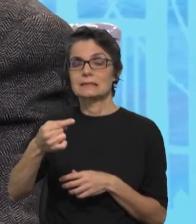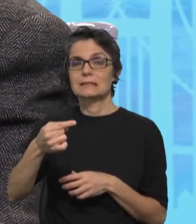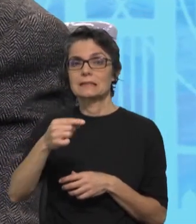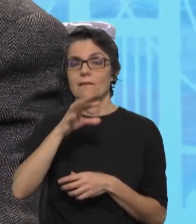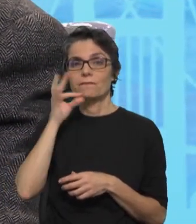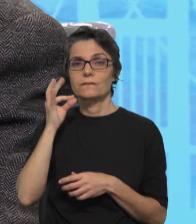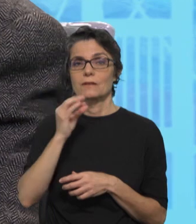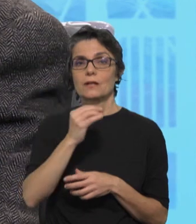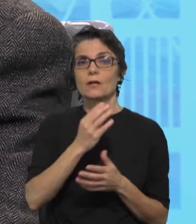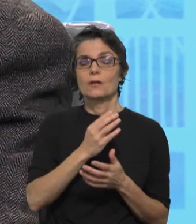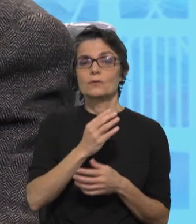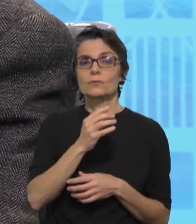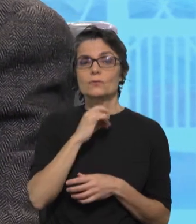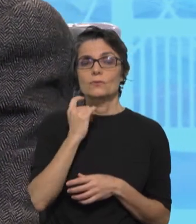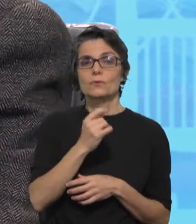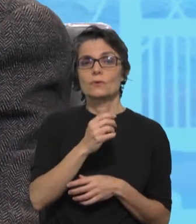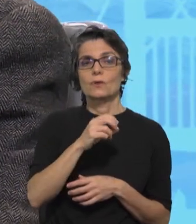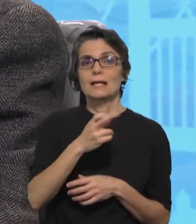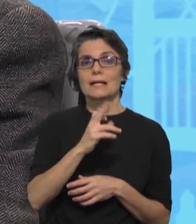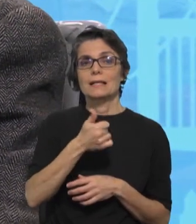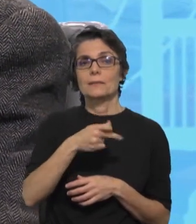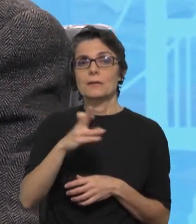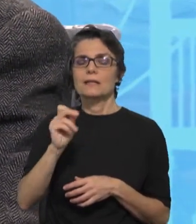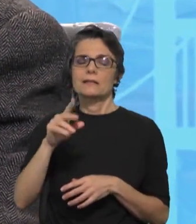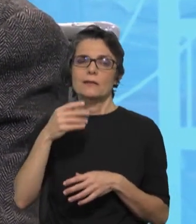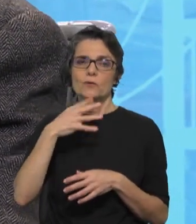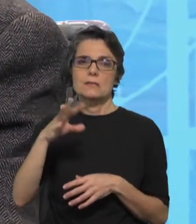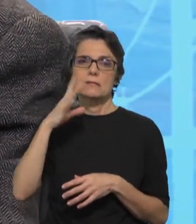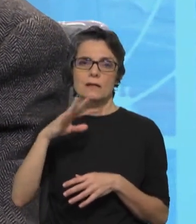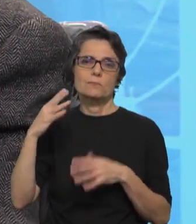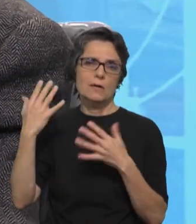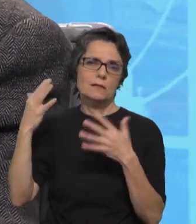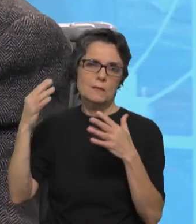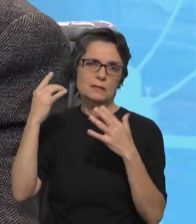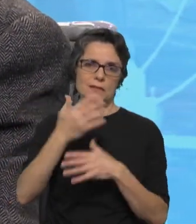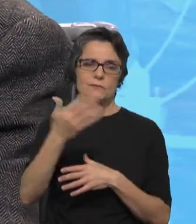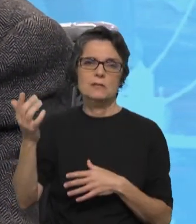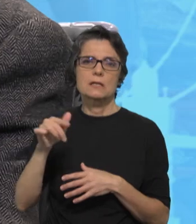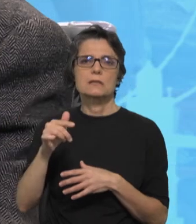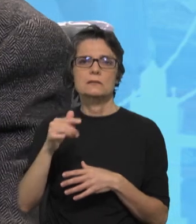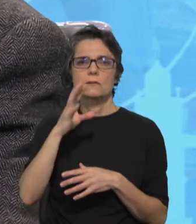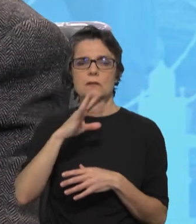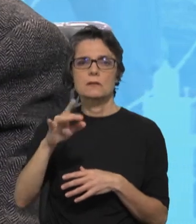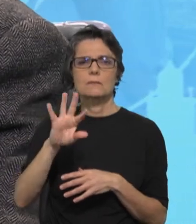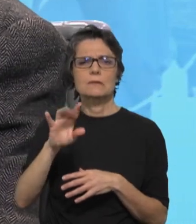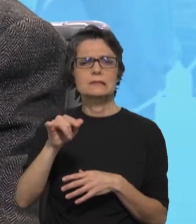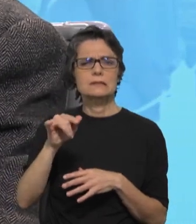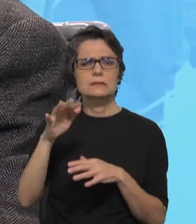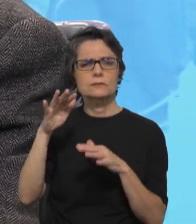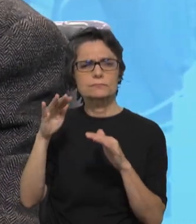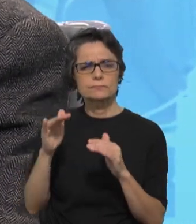António Ribeiro e começou-se a cantar os parabéns a você. Aquilo acabou, mas acabou debaixo de uma certa